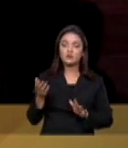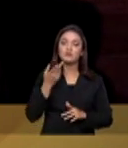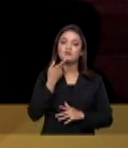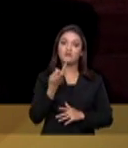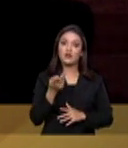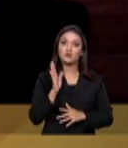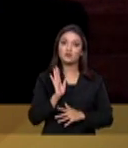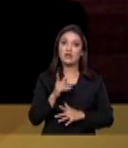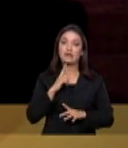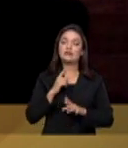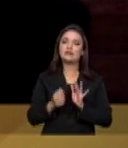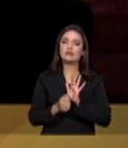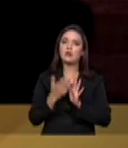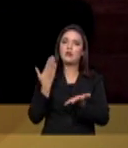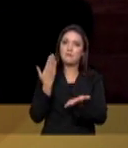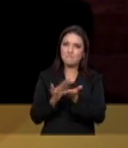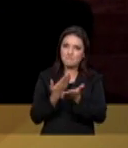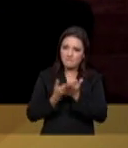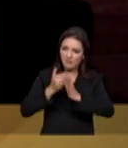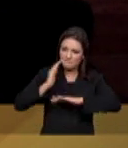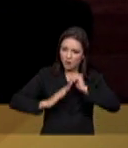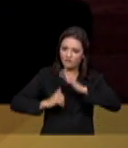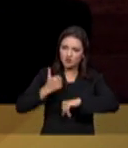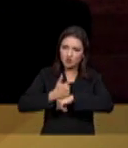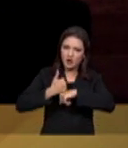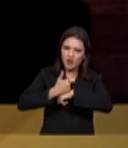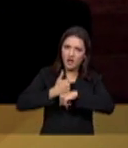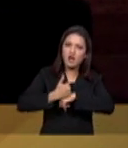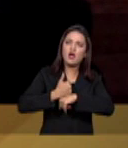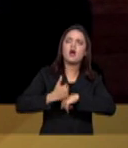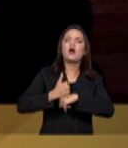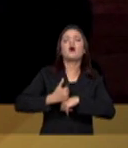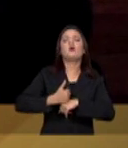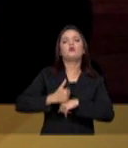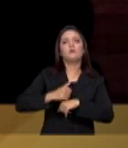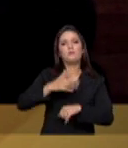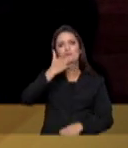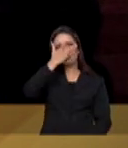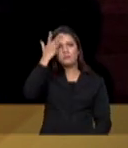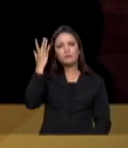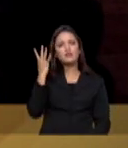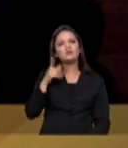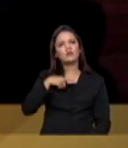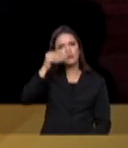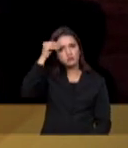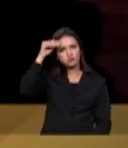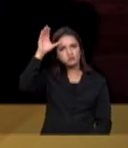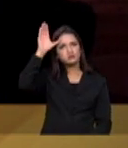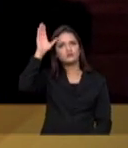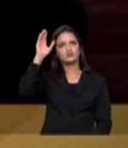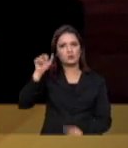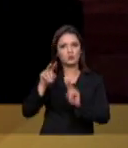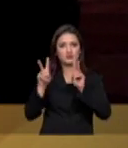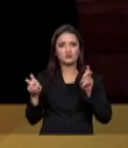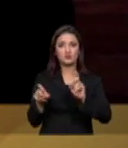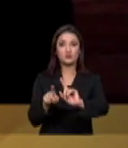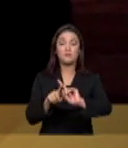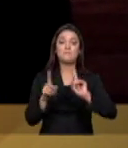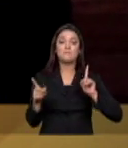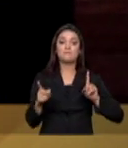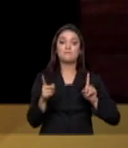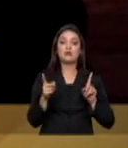reconhecidos especialistas e conhecedores da matéria que revelam um